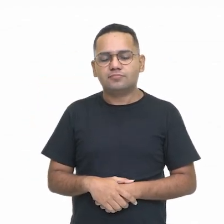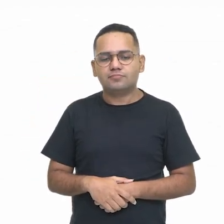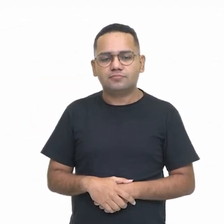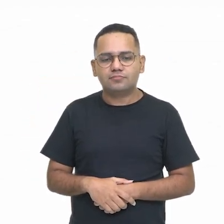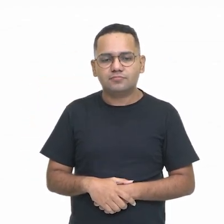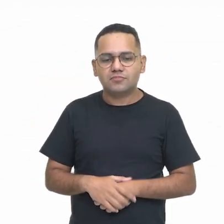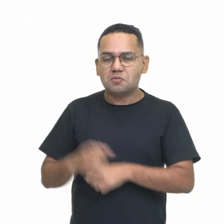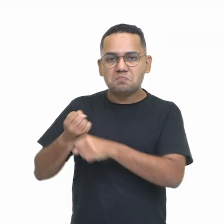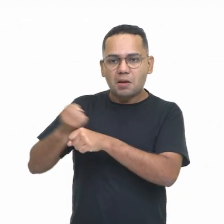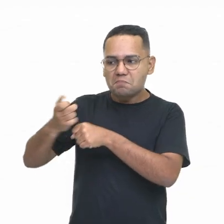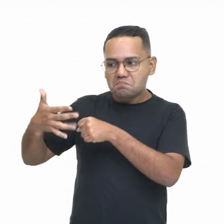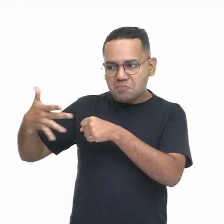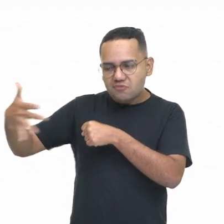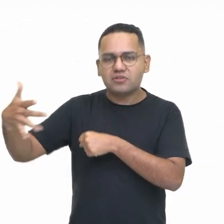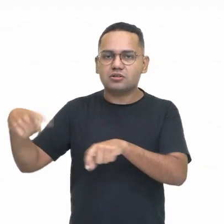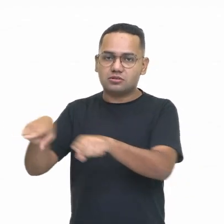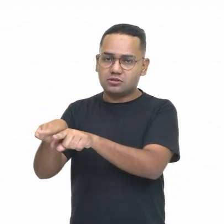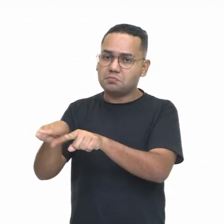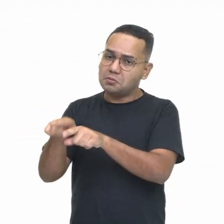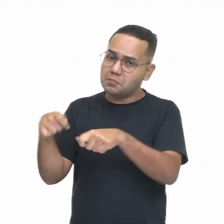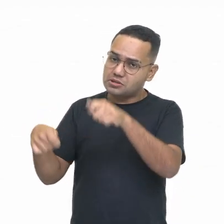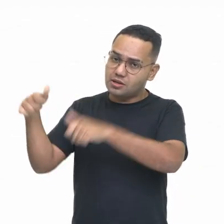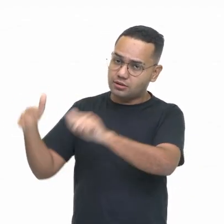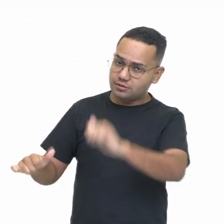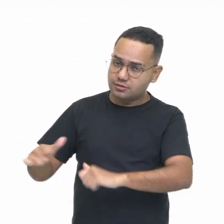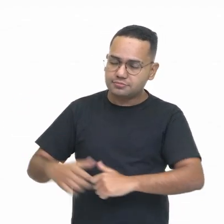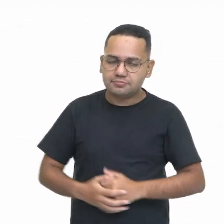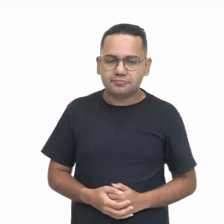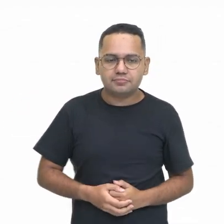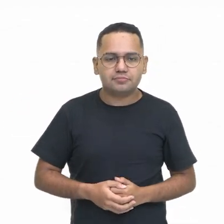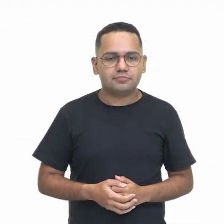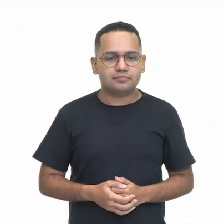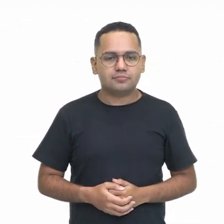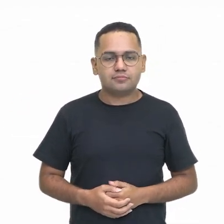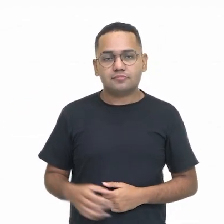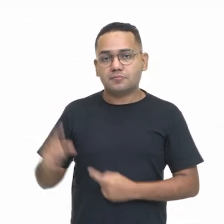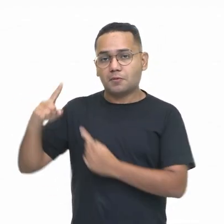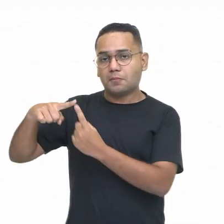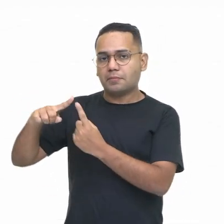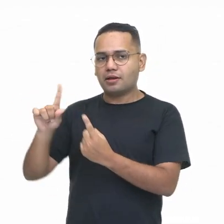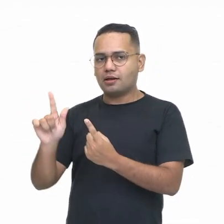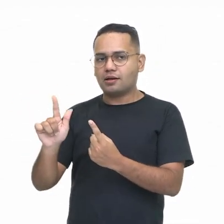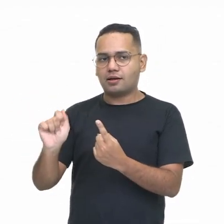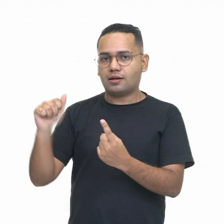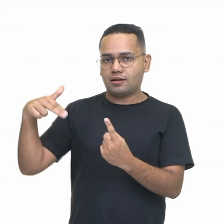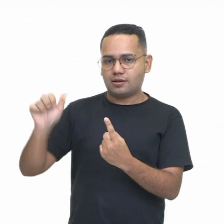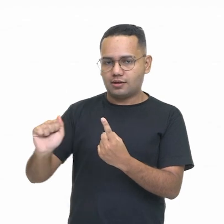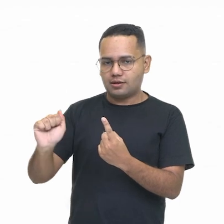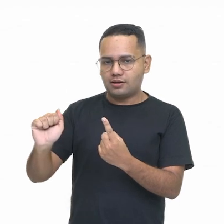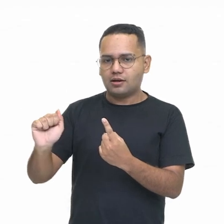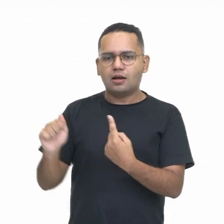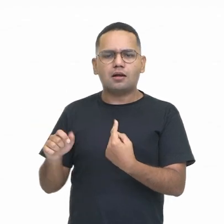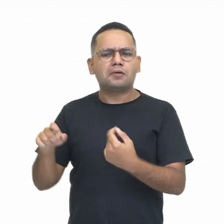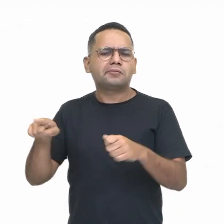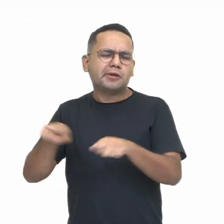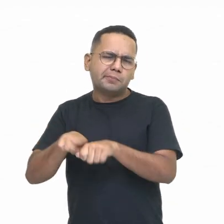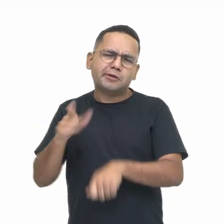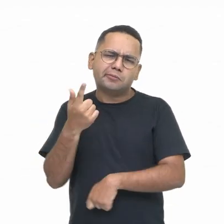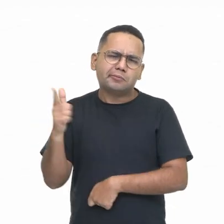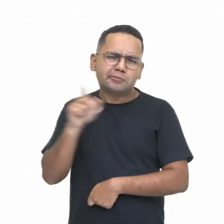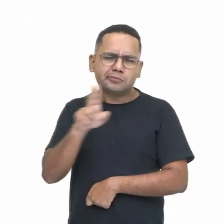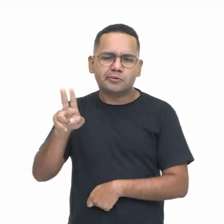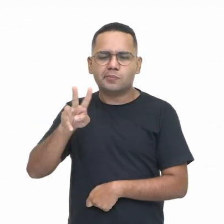no percorrer dos milênios. Olha só, o Império de Gana, também conhecido, né, como o Wagadu